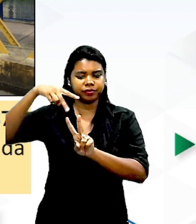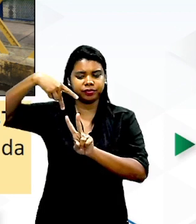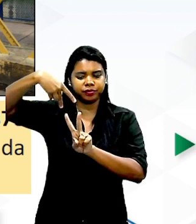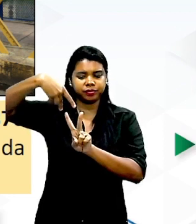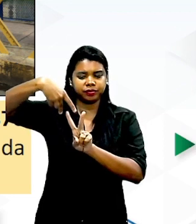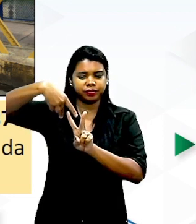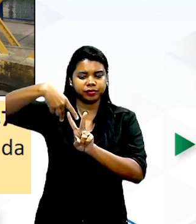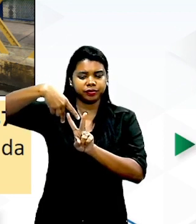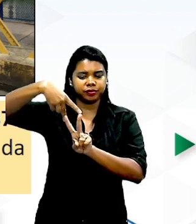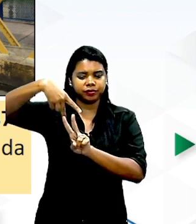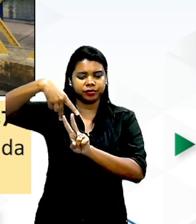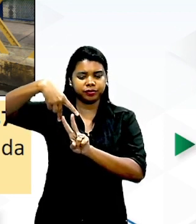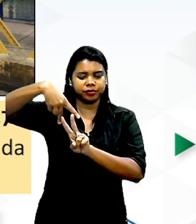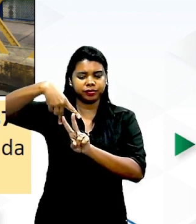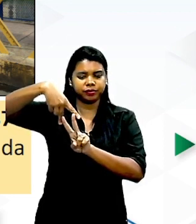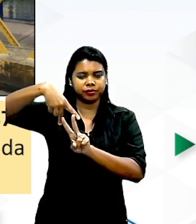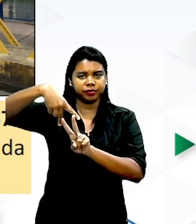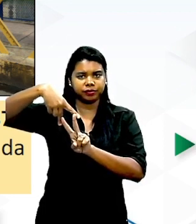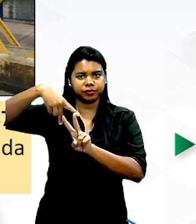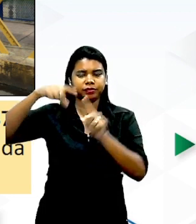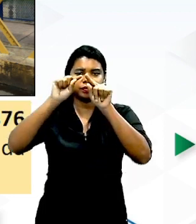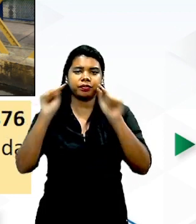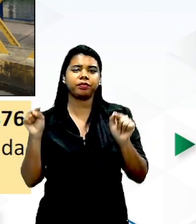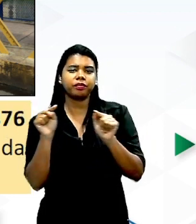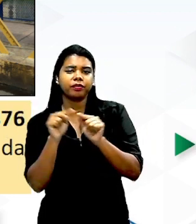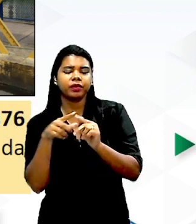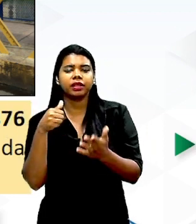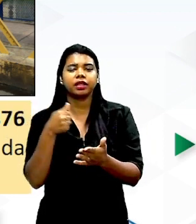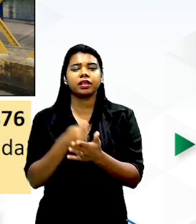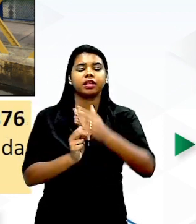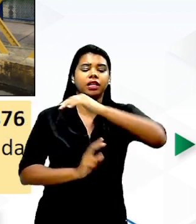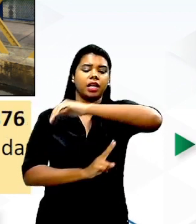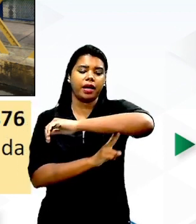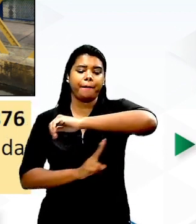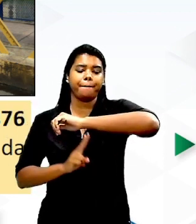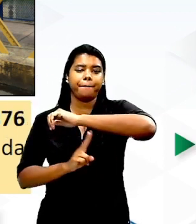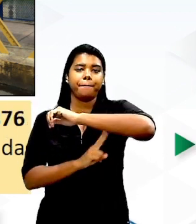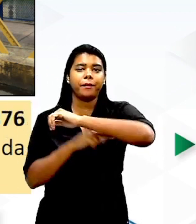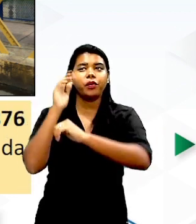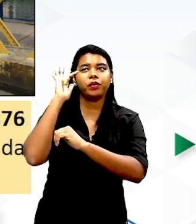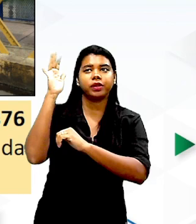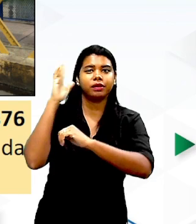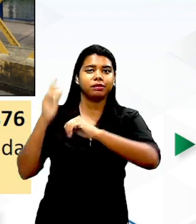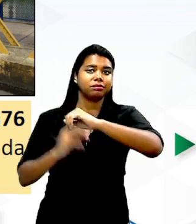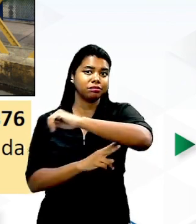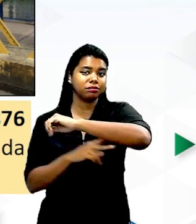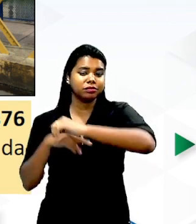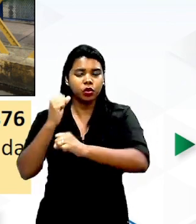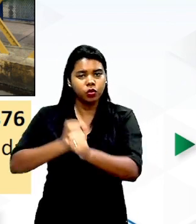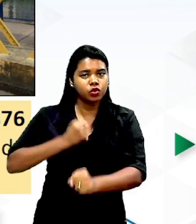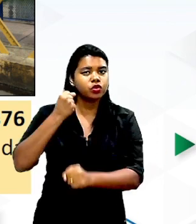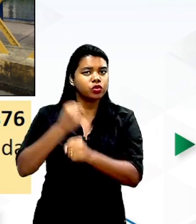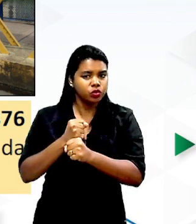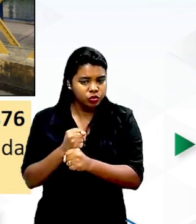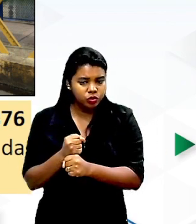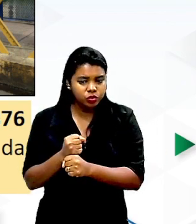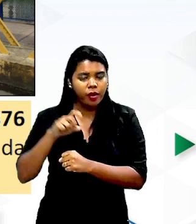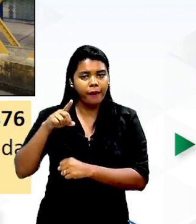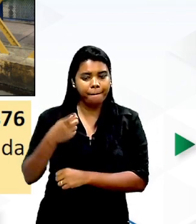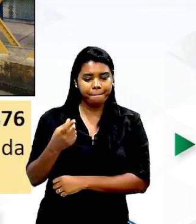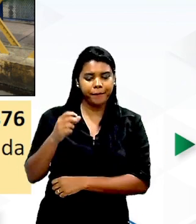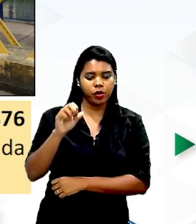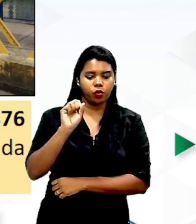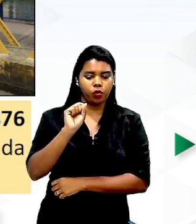triângulos e esses triângulos dão rigidez a essa ponte. Imagina, ela foi construída em